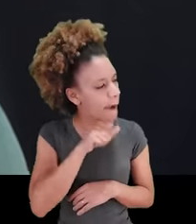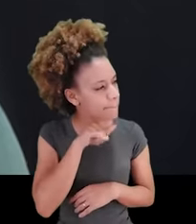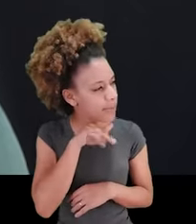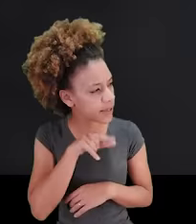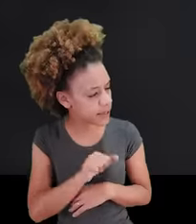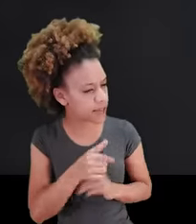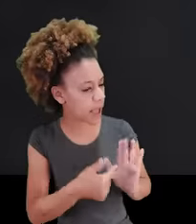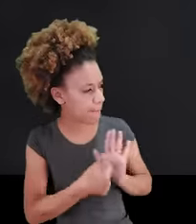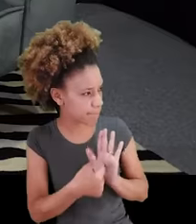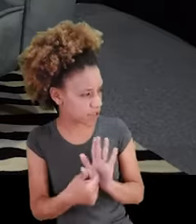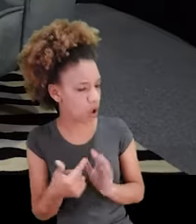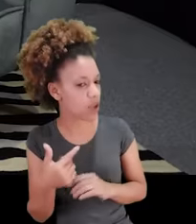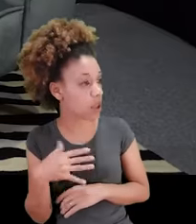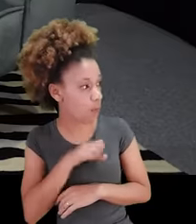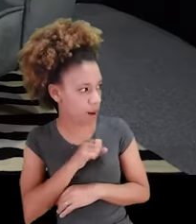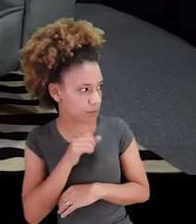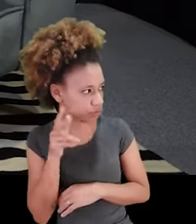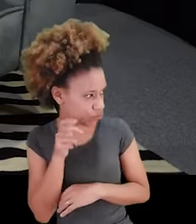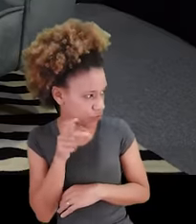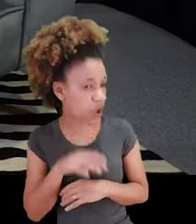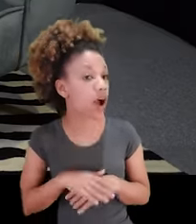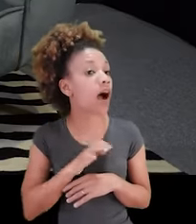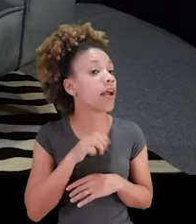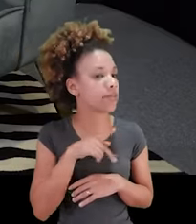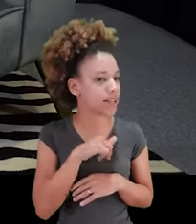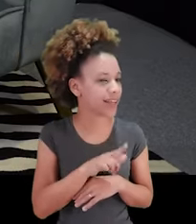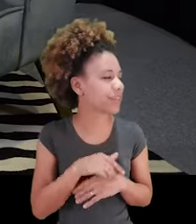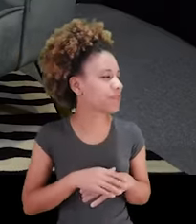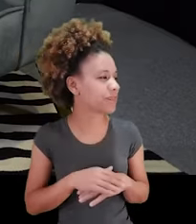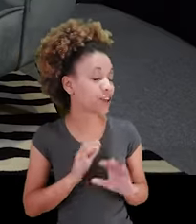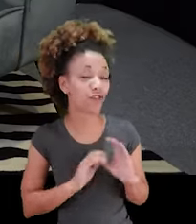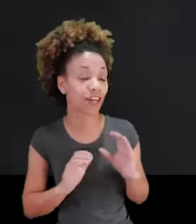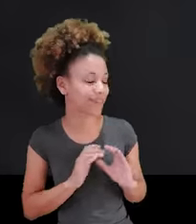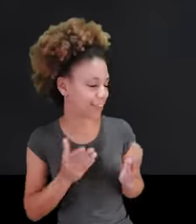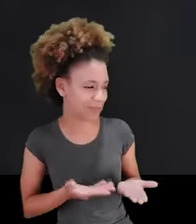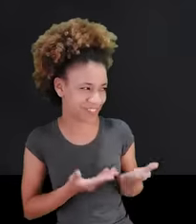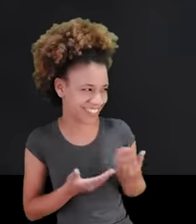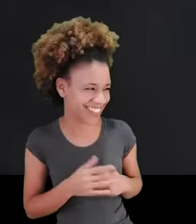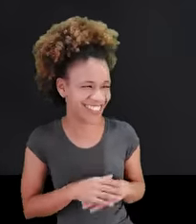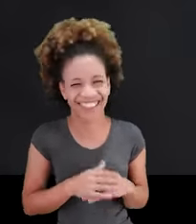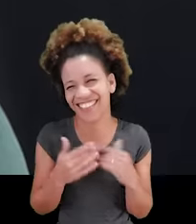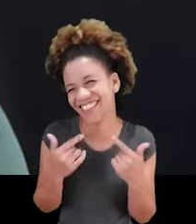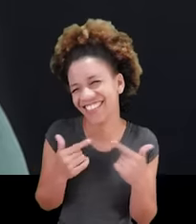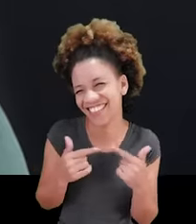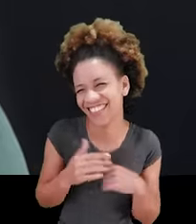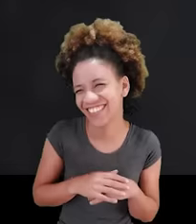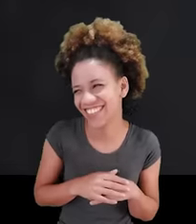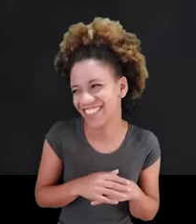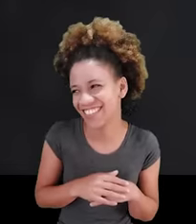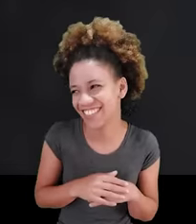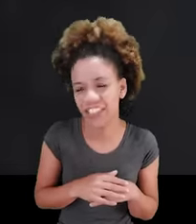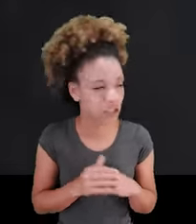algo que eu amo. Qual? Amo, eu amo de ouvir. A Emily está quase chorando. Eu vou cantar para você. Ui, se quer também vou chorar, né? Você vai? É